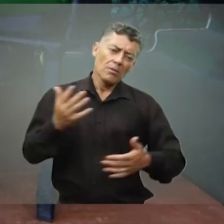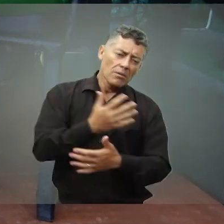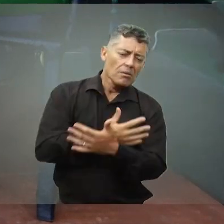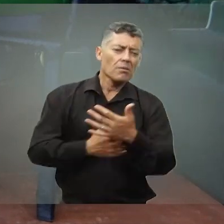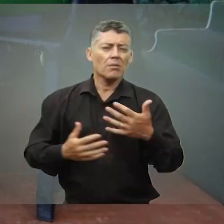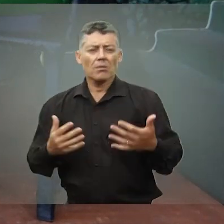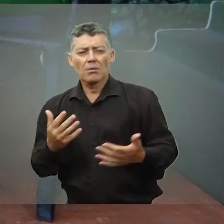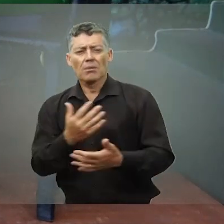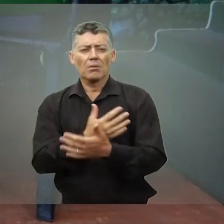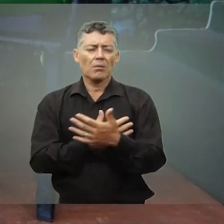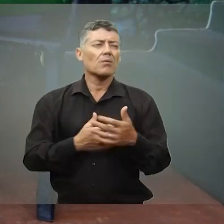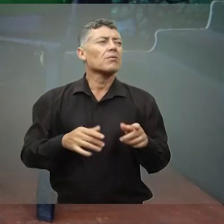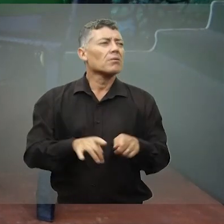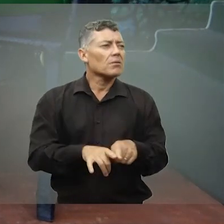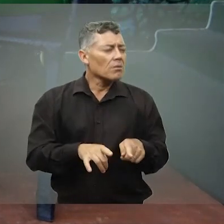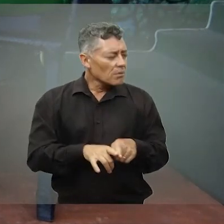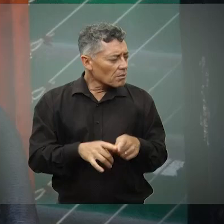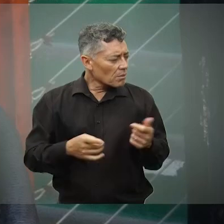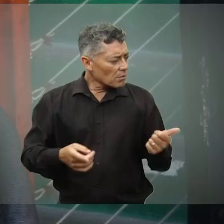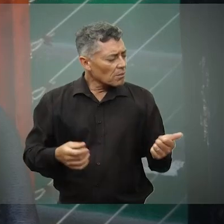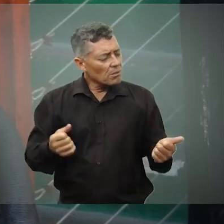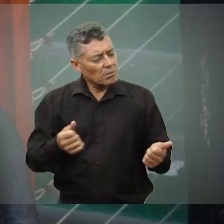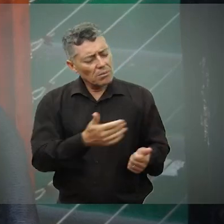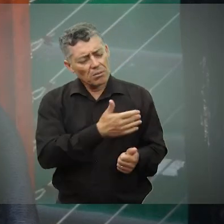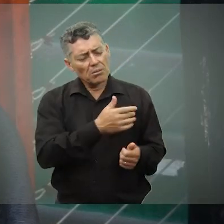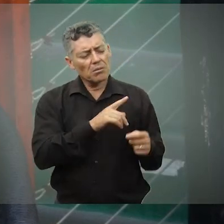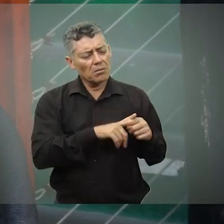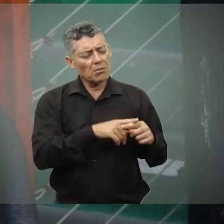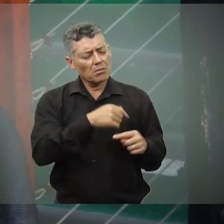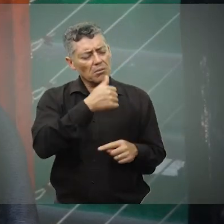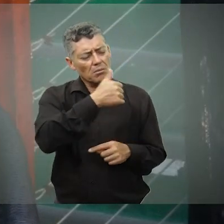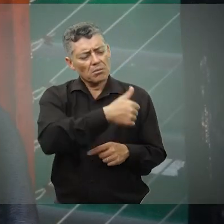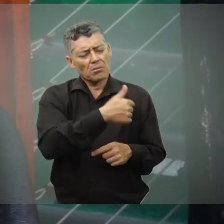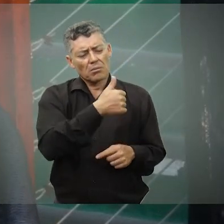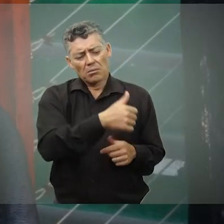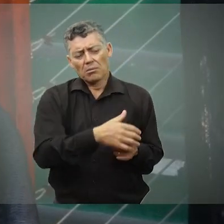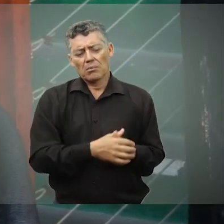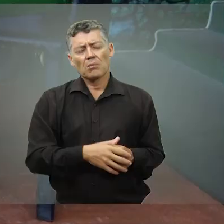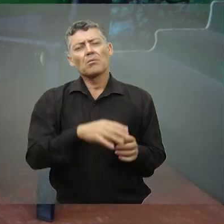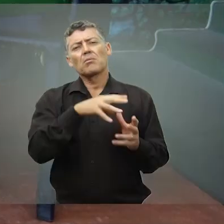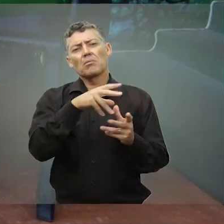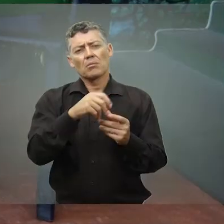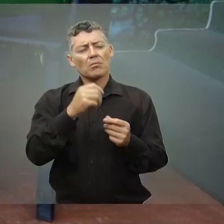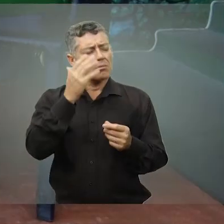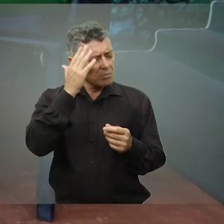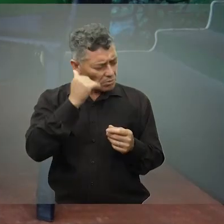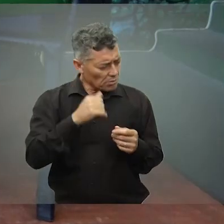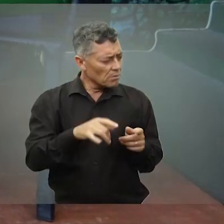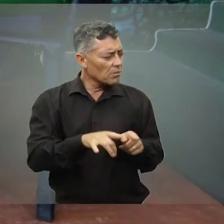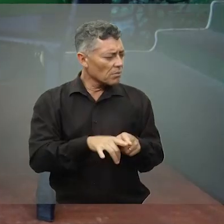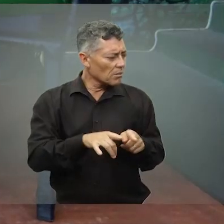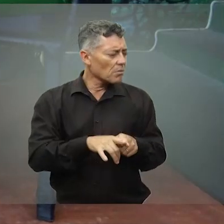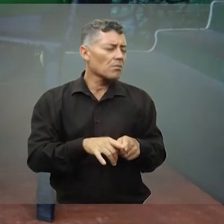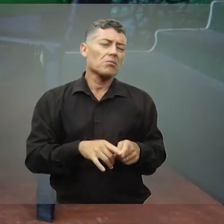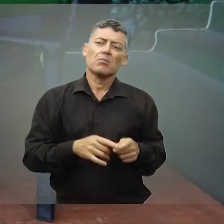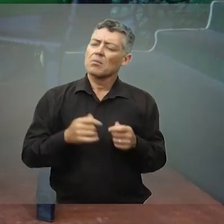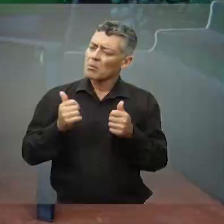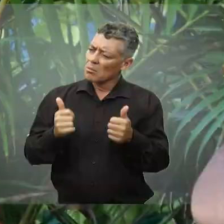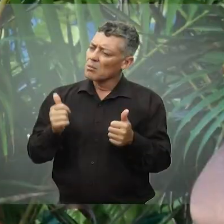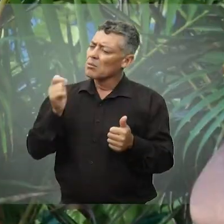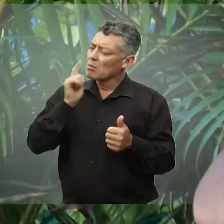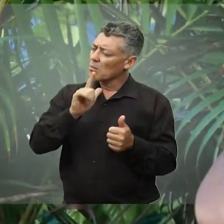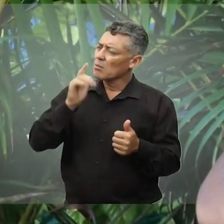gostam, se envolvem, mas sempre também trazendo uma mensagem positiva. Com certeza. A gente precisa tanto, né? O mundo precisa tanto disso. Sem dúvida nenhuma, sem dúvida nenhuma. Eu